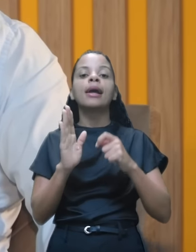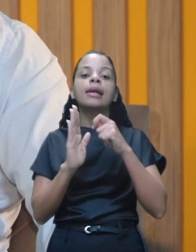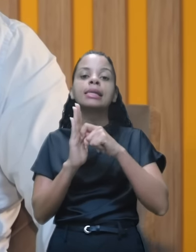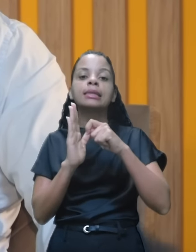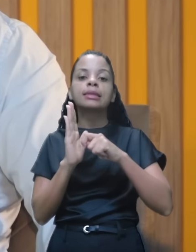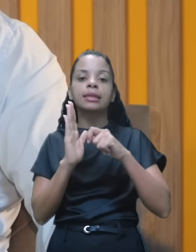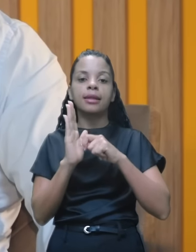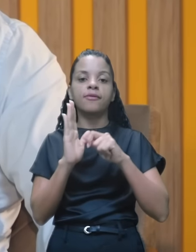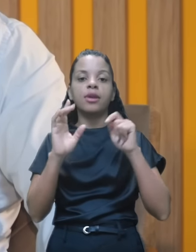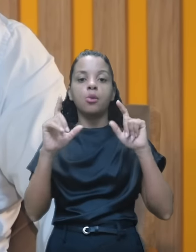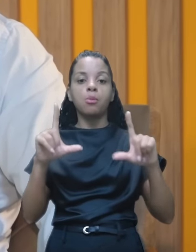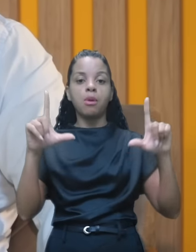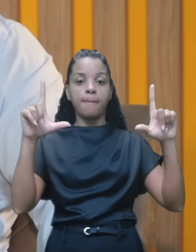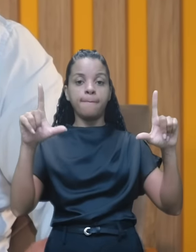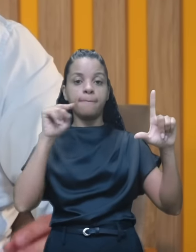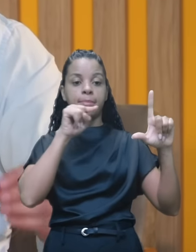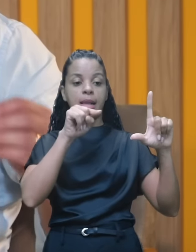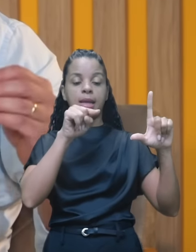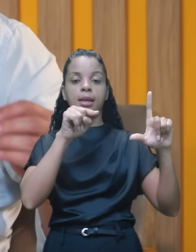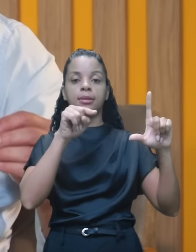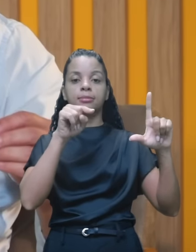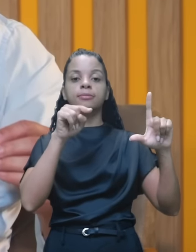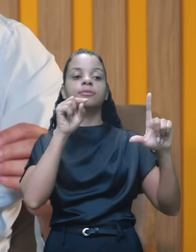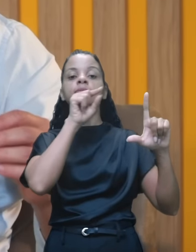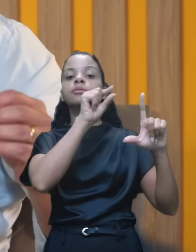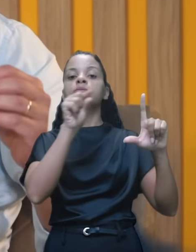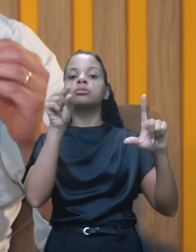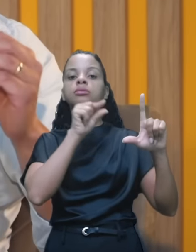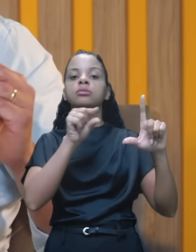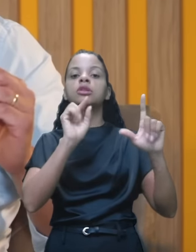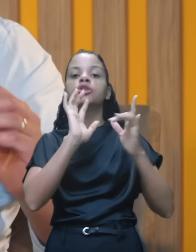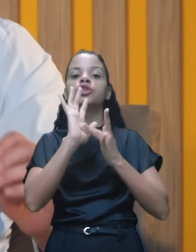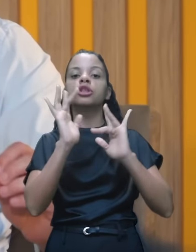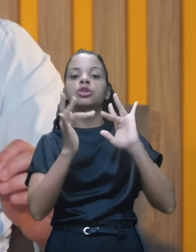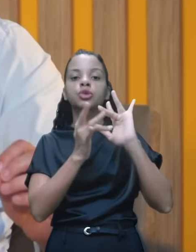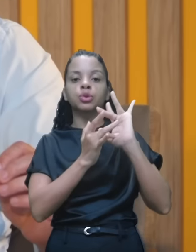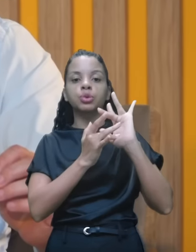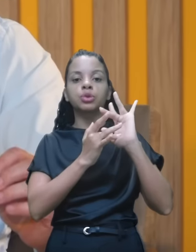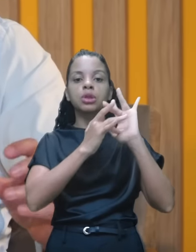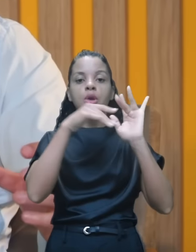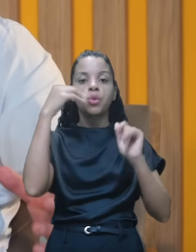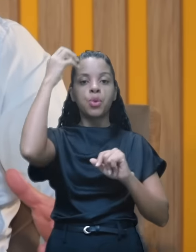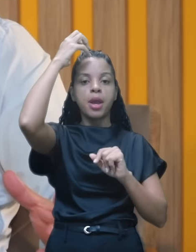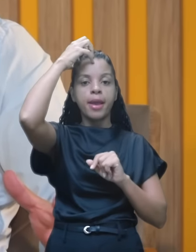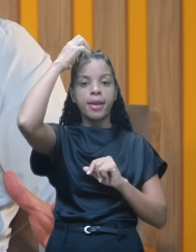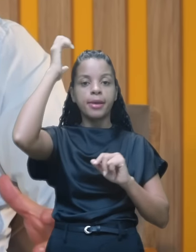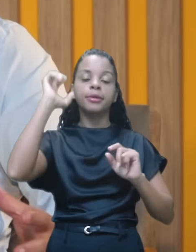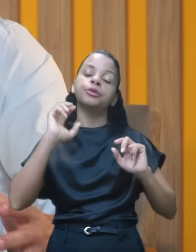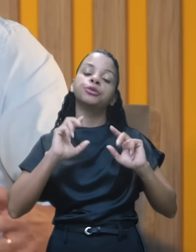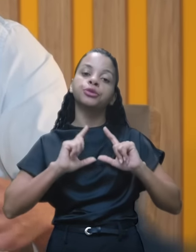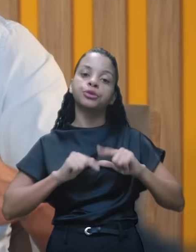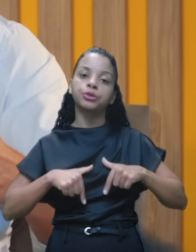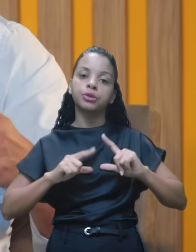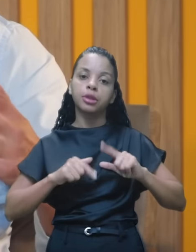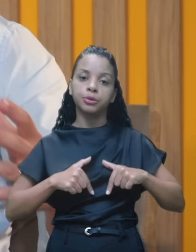latim, grego e hebraico que dizia, Jesus Nazareno, o rei dos judeus. Os líderes desejavam